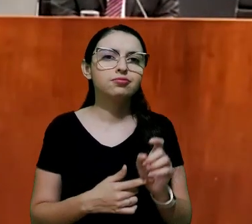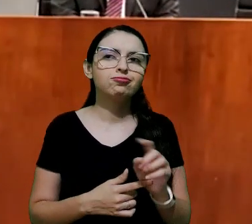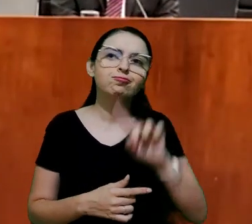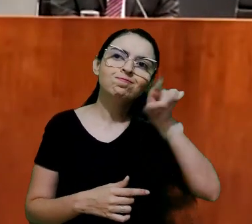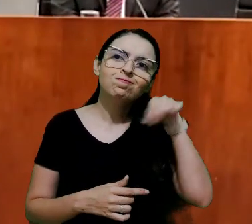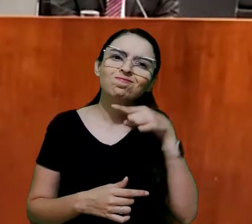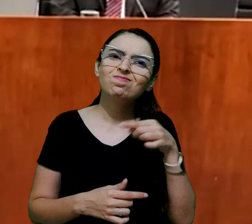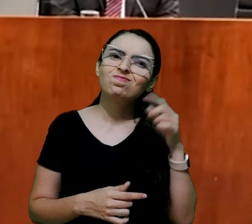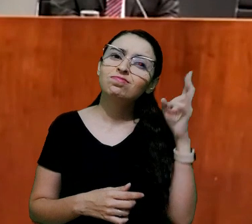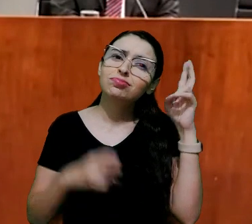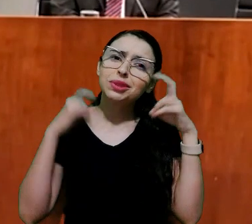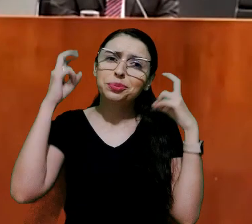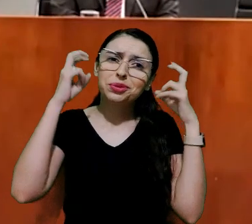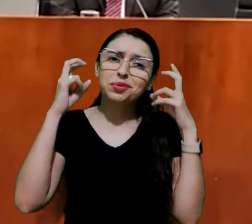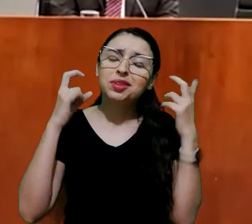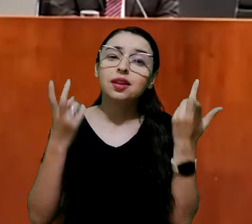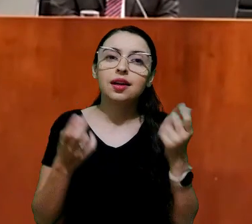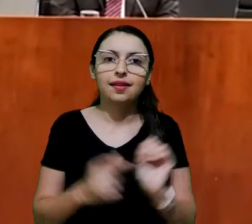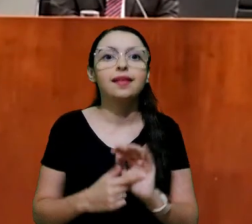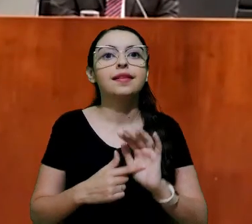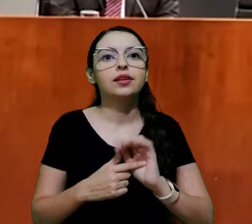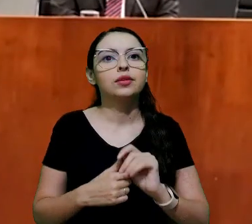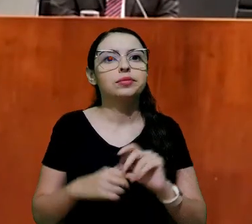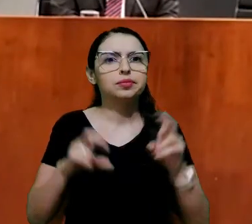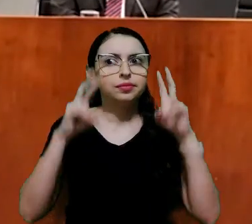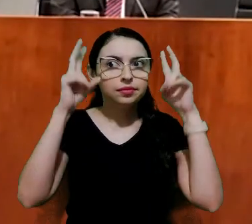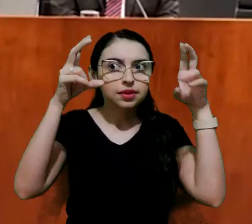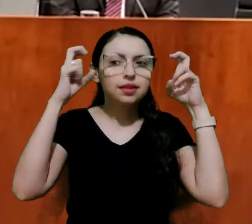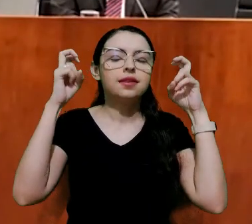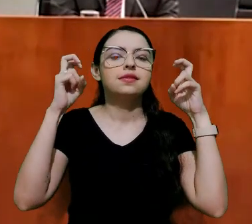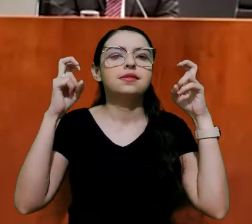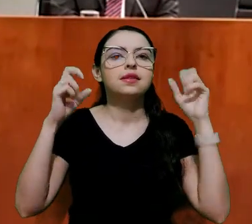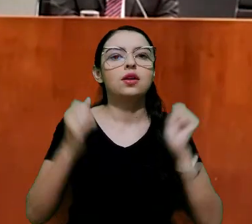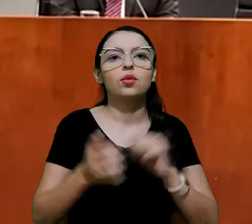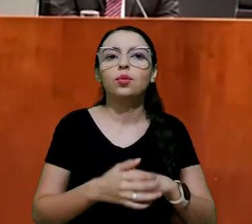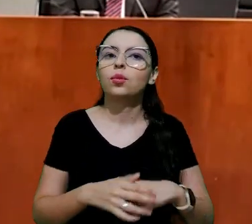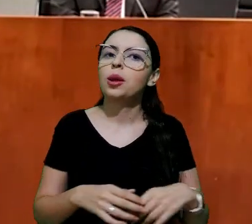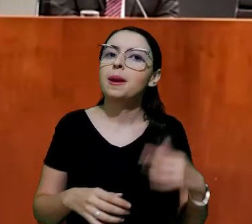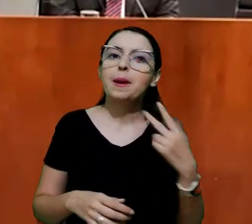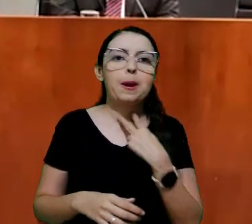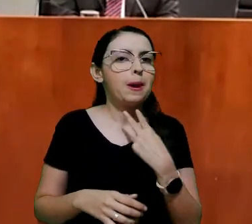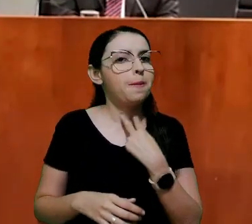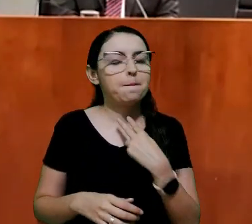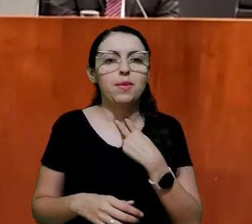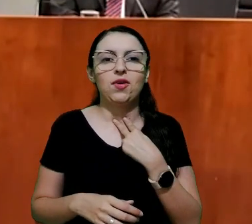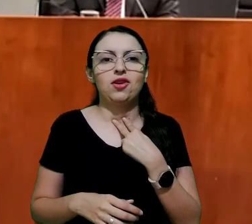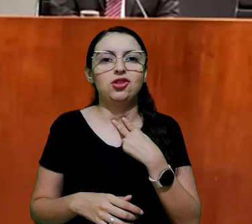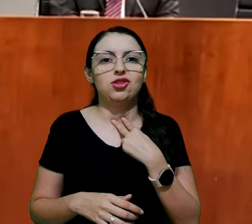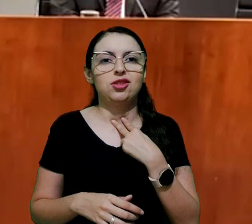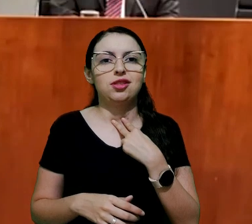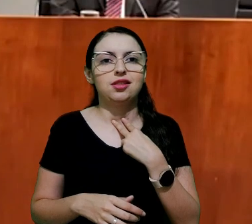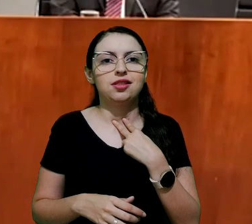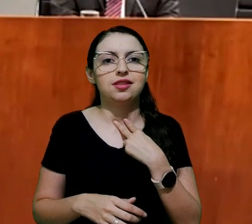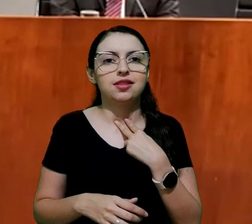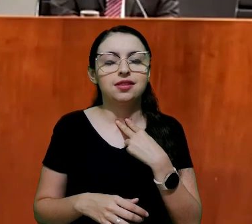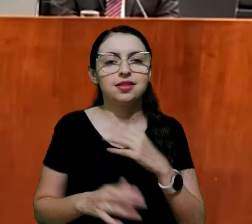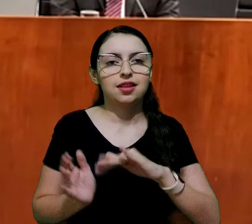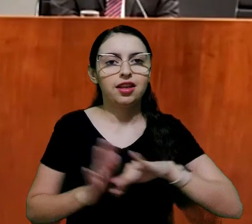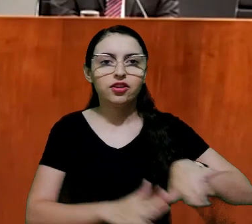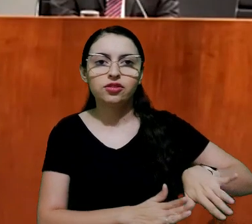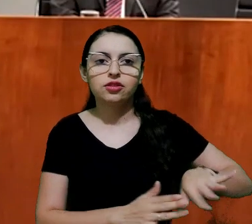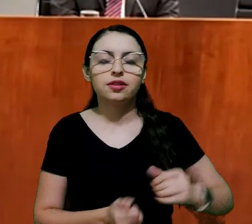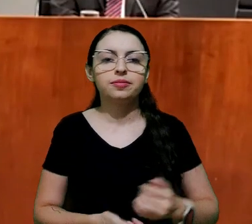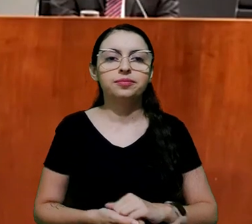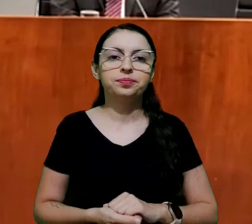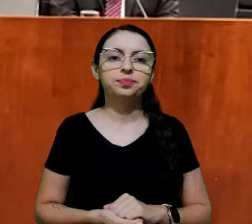um alerta. Não podemos perder a oportunidade de... Eu queria um pouquinho de água. Eu